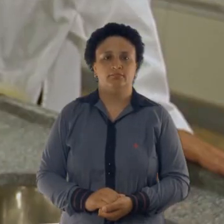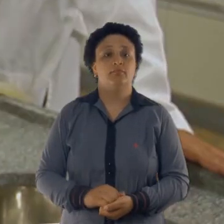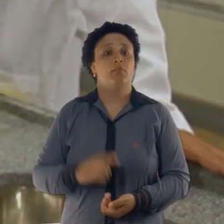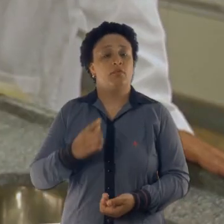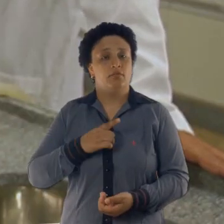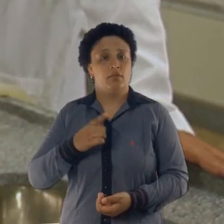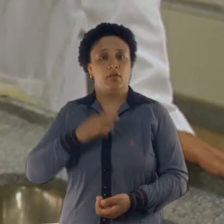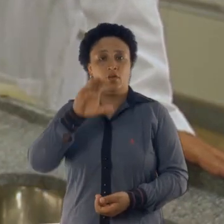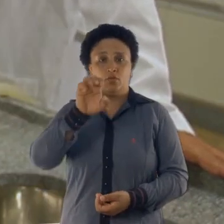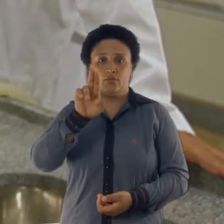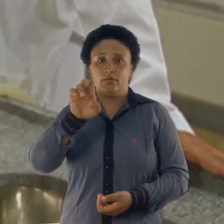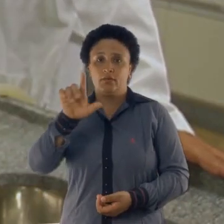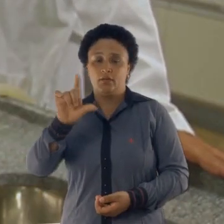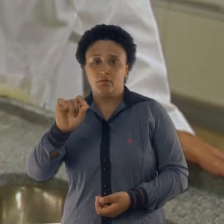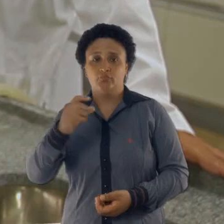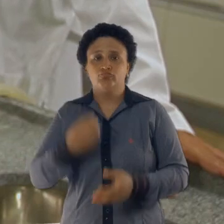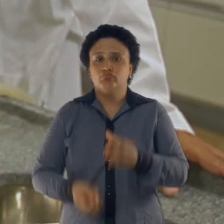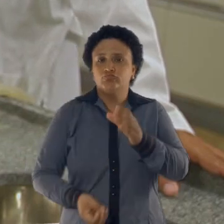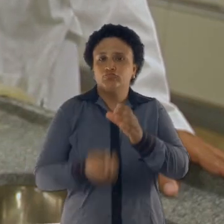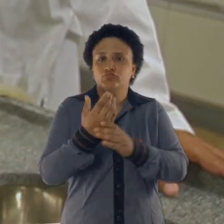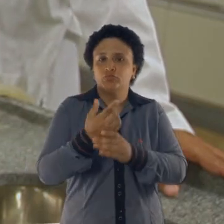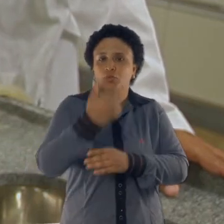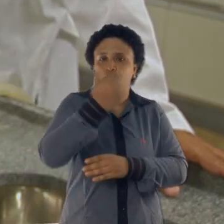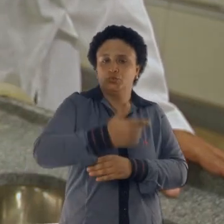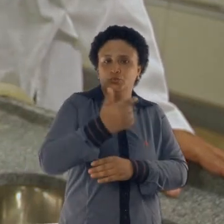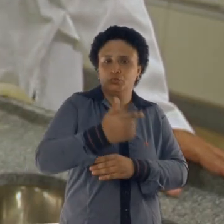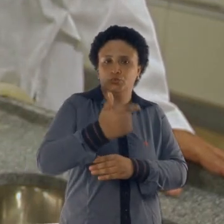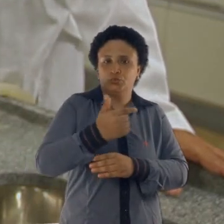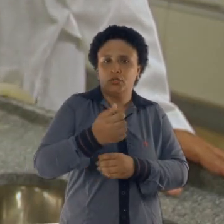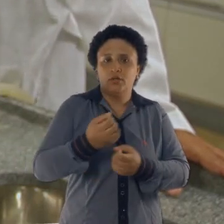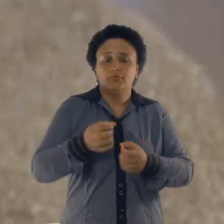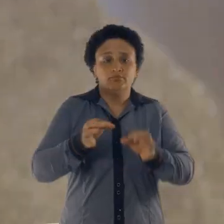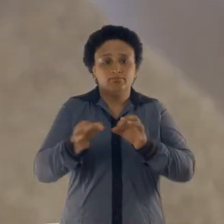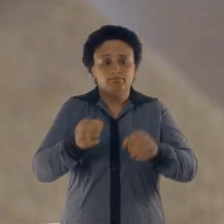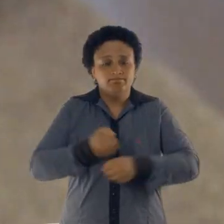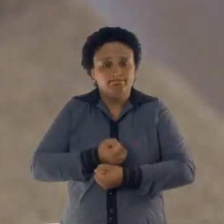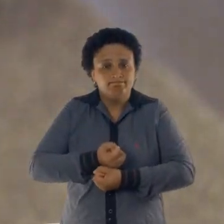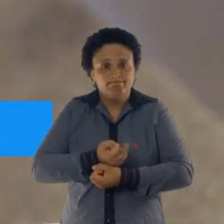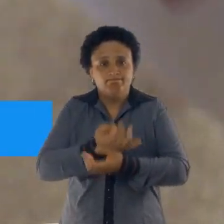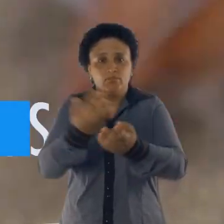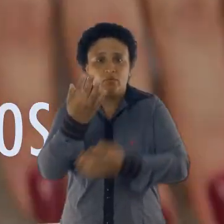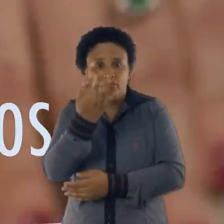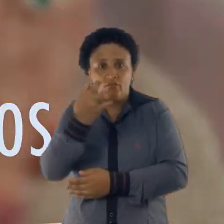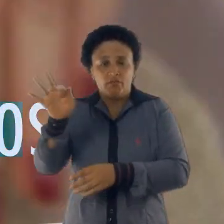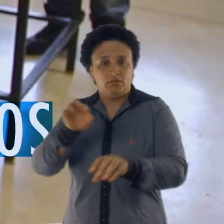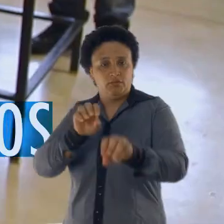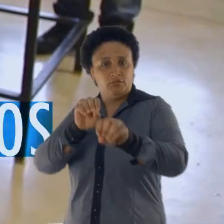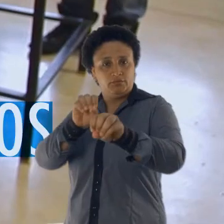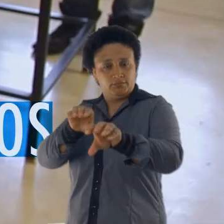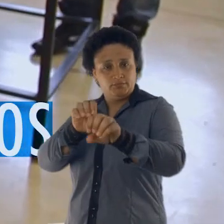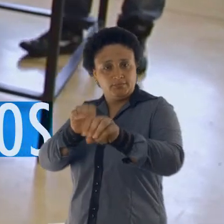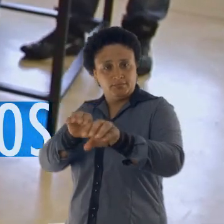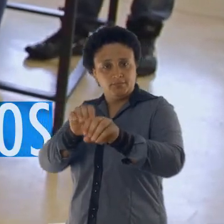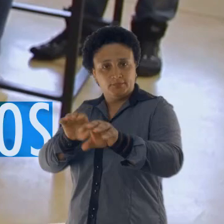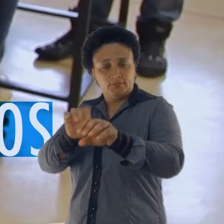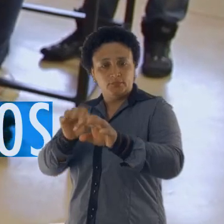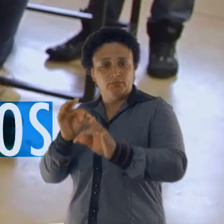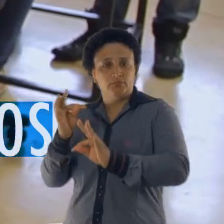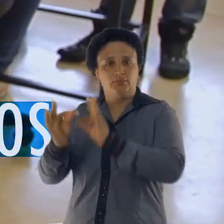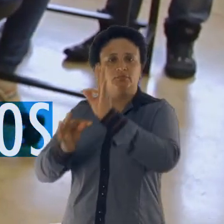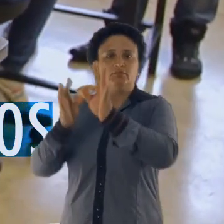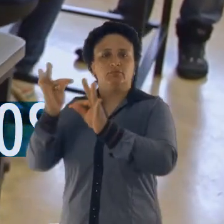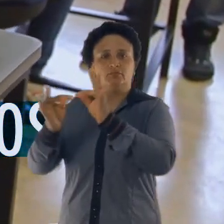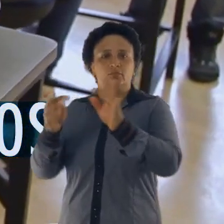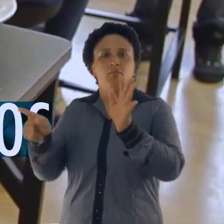A Unidade Curvelo foi criada a partir da segunda fase do plano de expansão da Rede Federal de Educação Profissional e Tecnológica